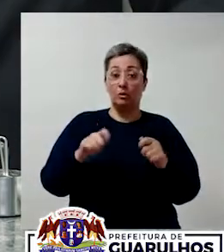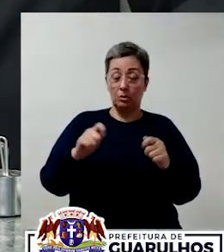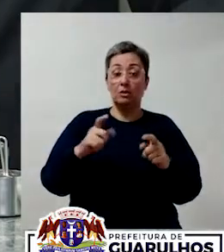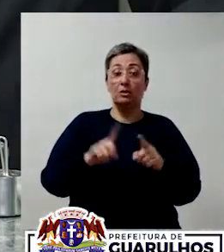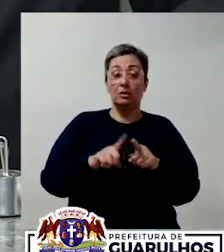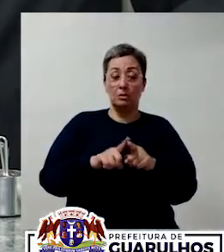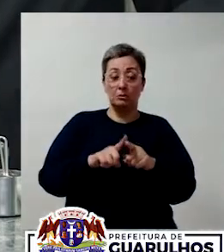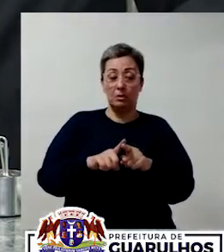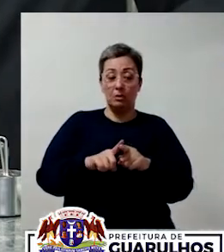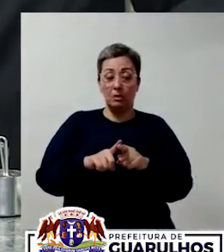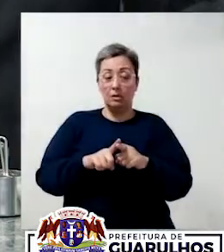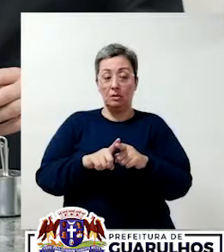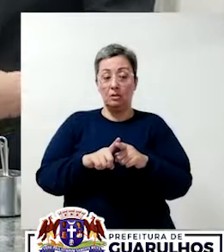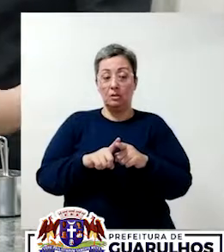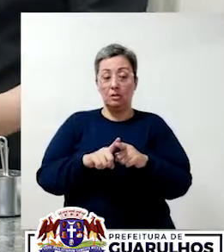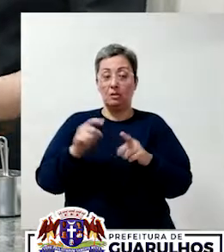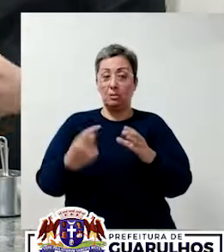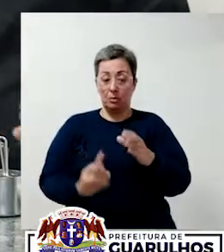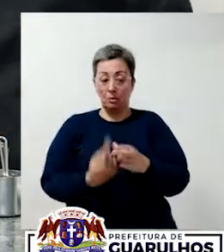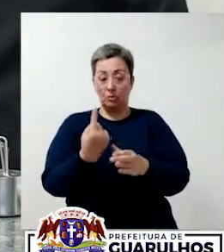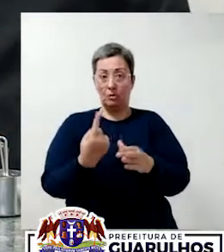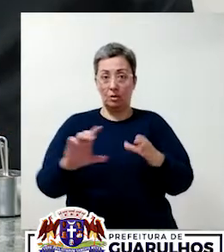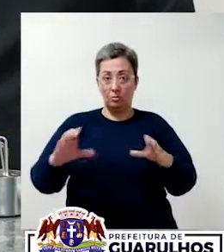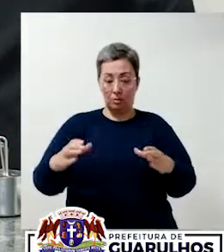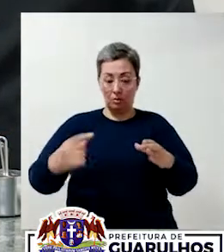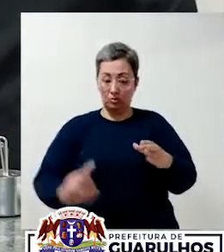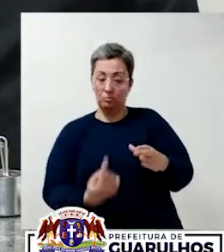20. Aro 20. Dá para se fazer também com aquela forma